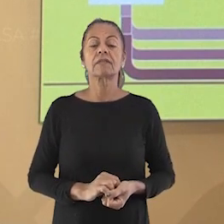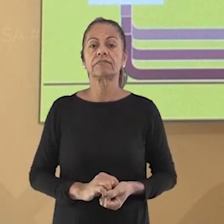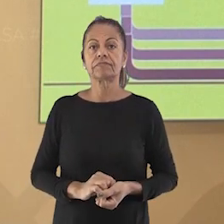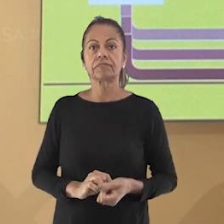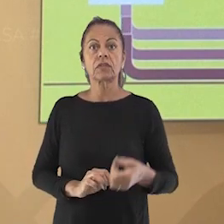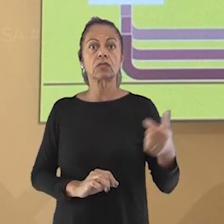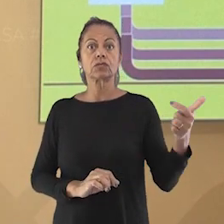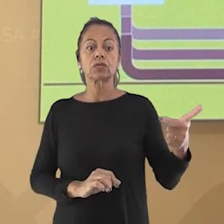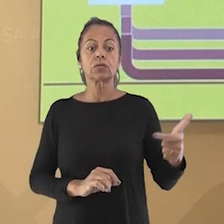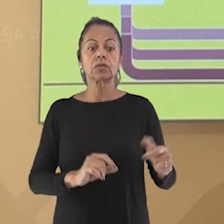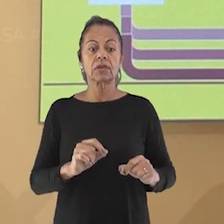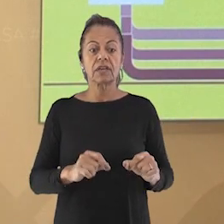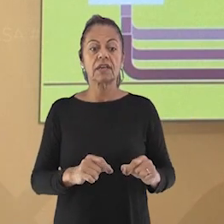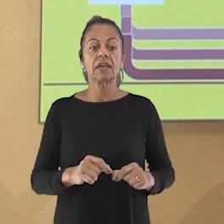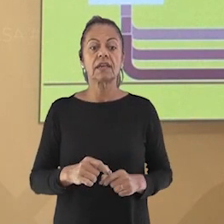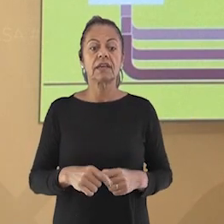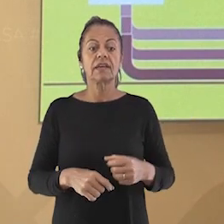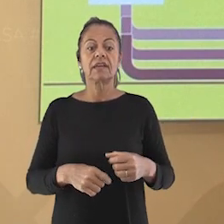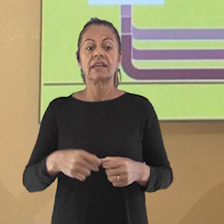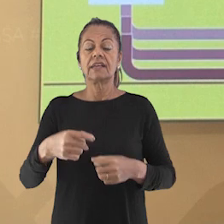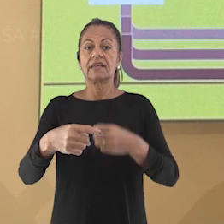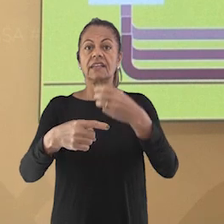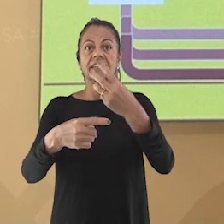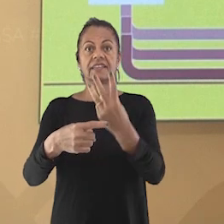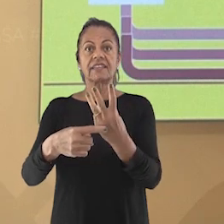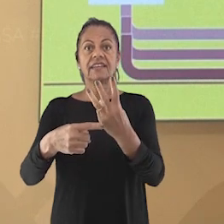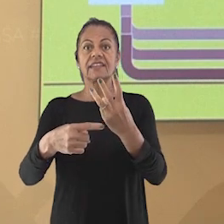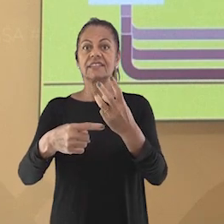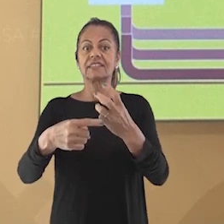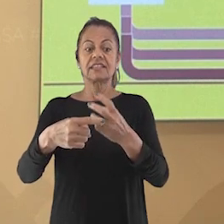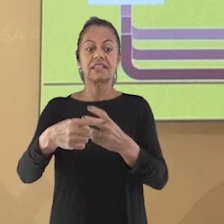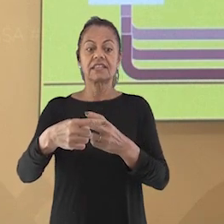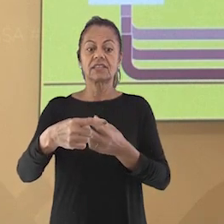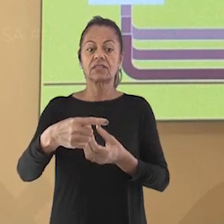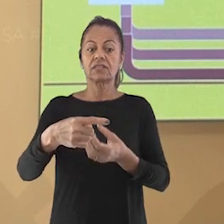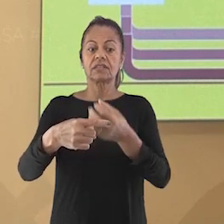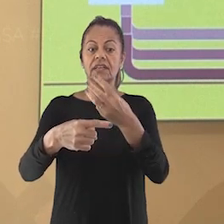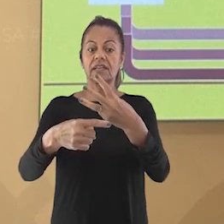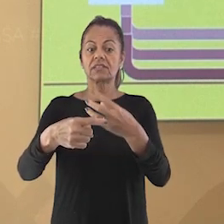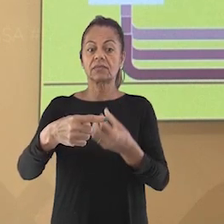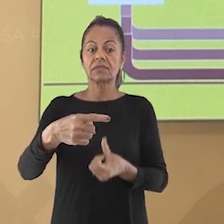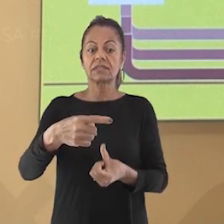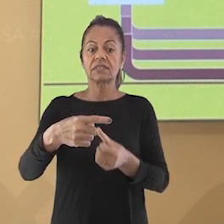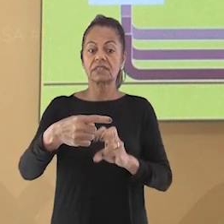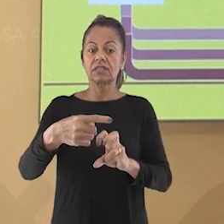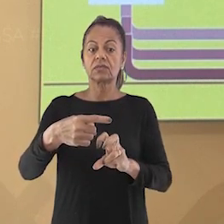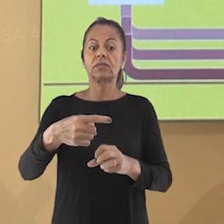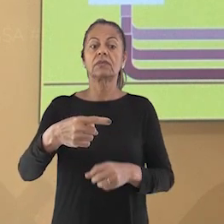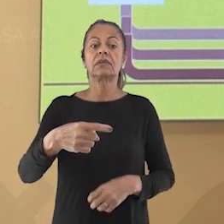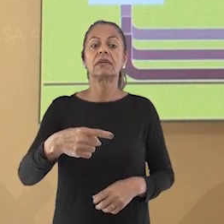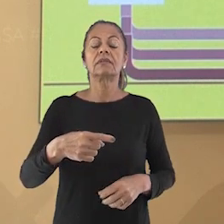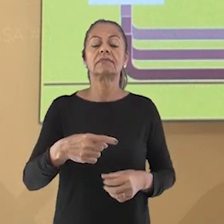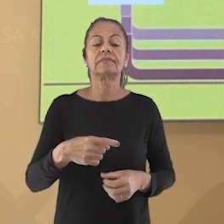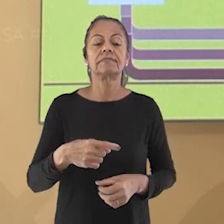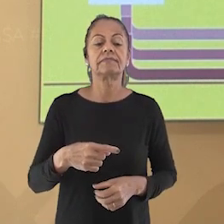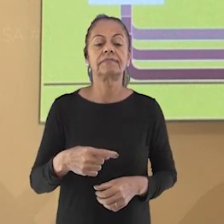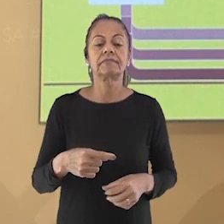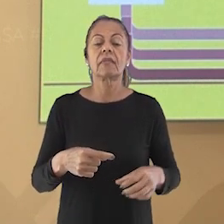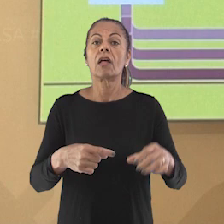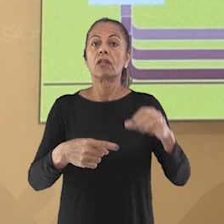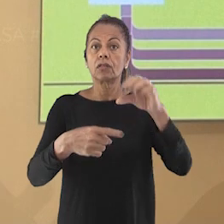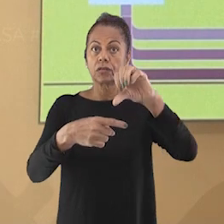inicial, 3/5 vezes 3. 3 vezes 3, 9. 3 vezes 5, 15.